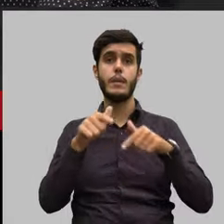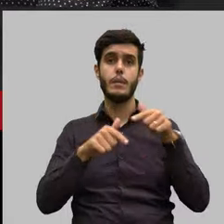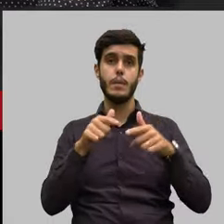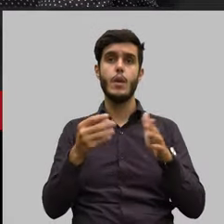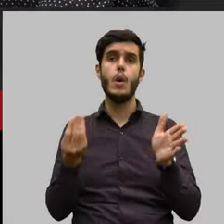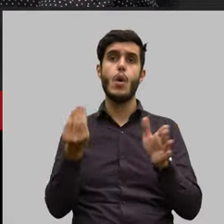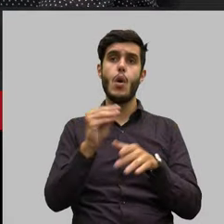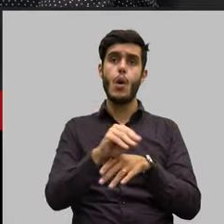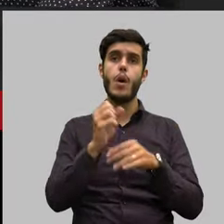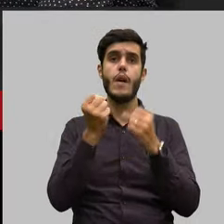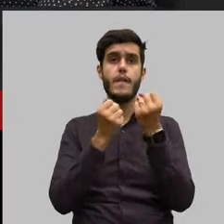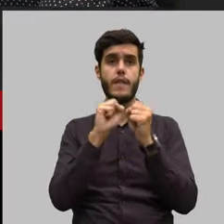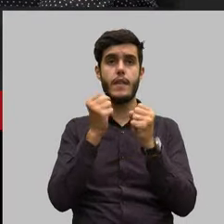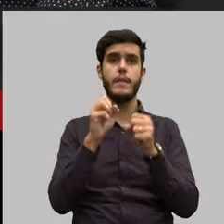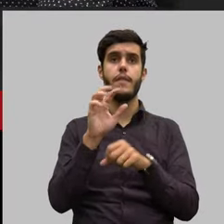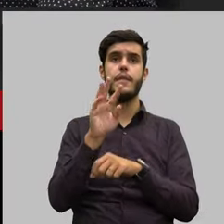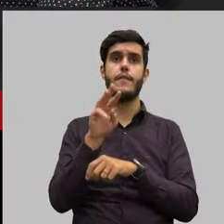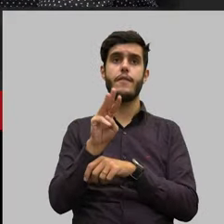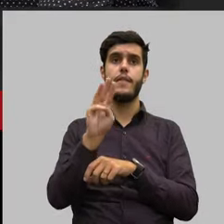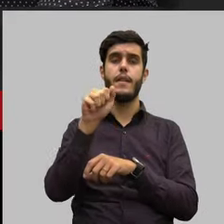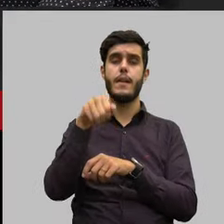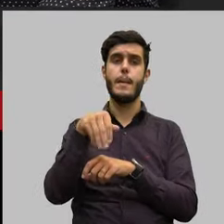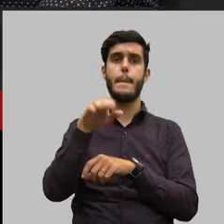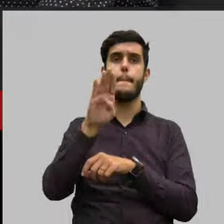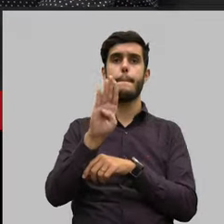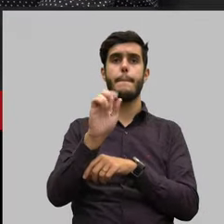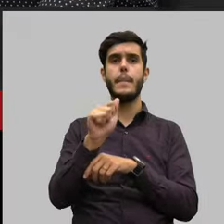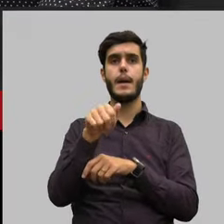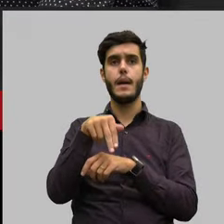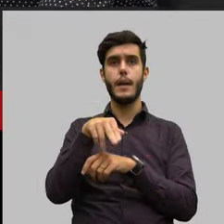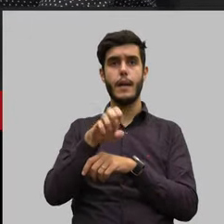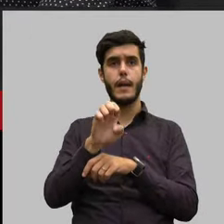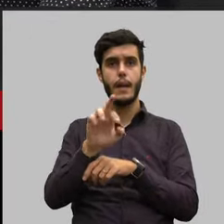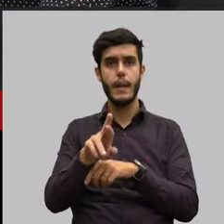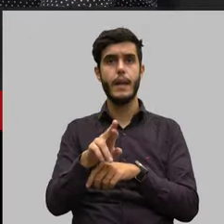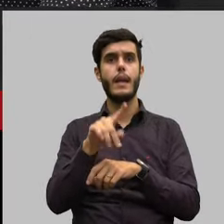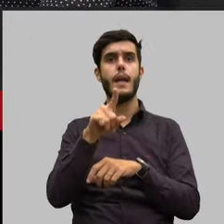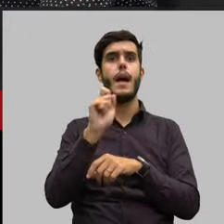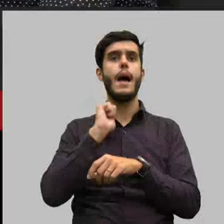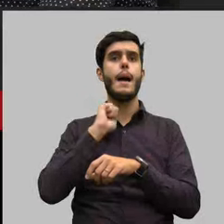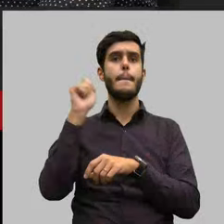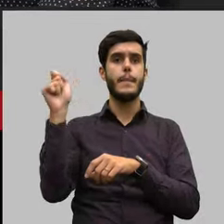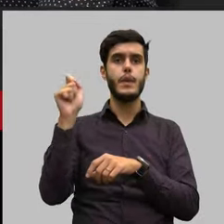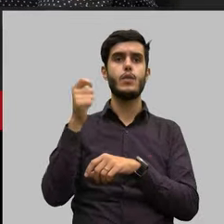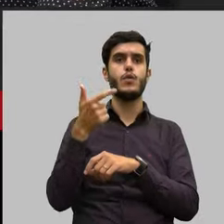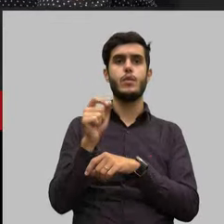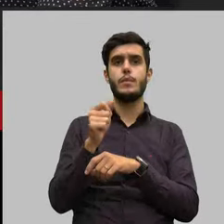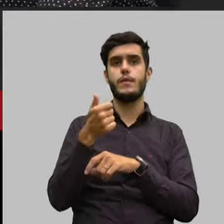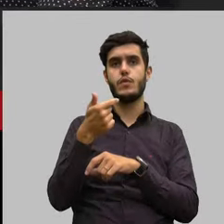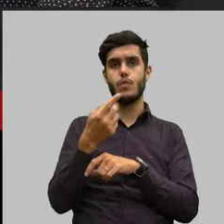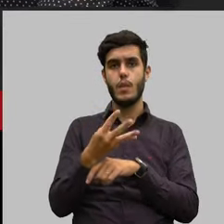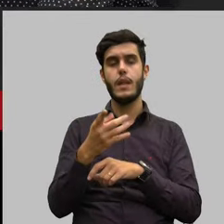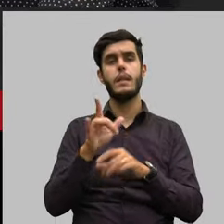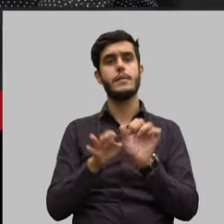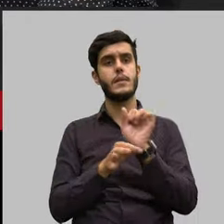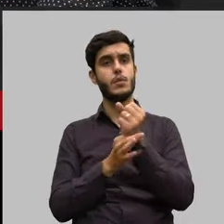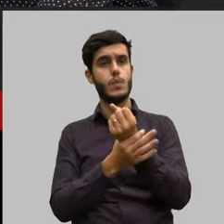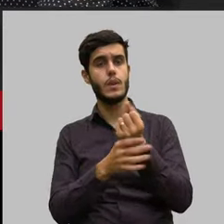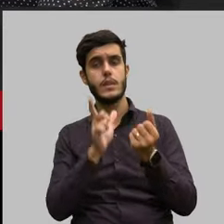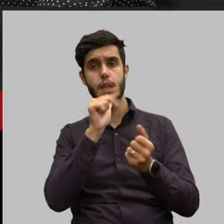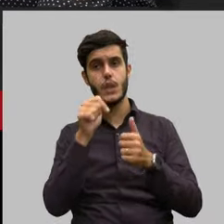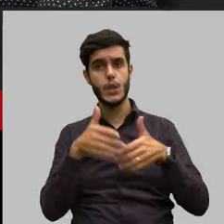fábrica volia em abril de 24 a conclusão do plano metropolit de segurança hídrica da região metropolitana em março de